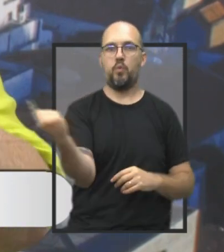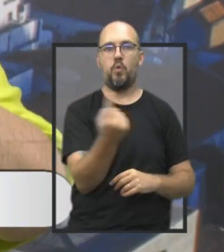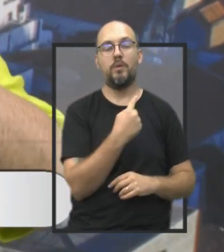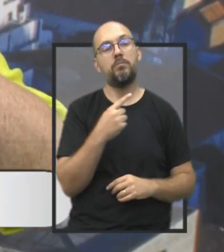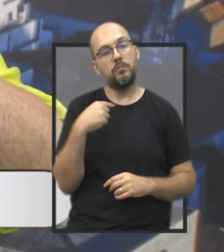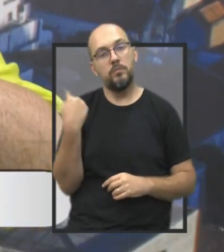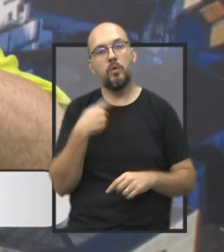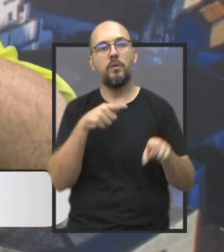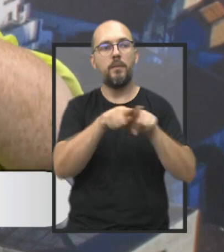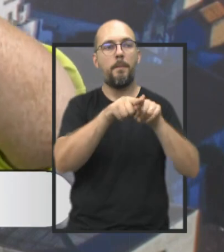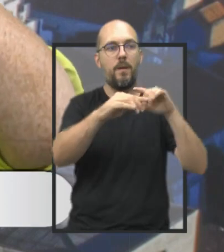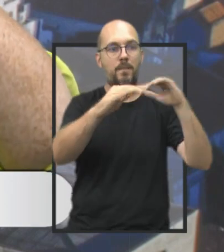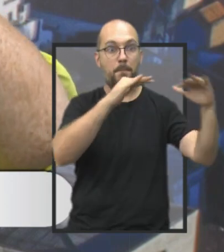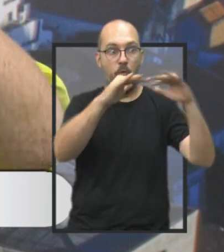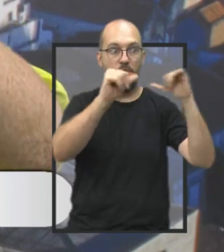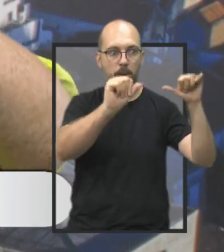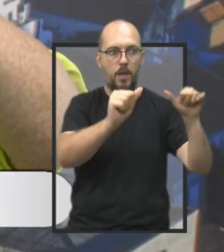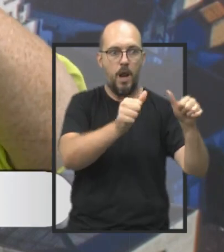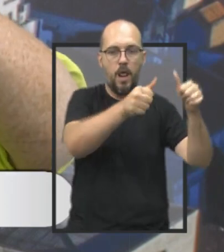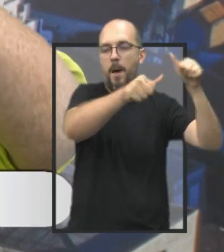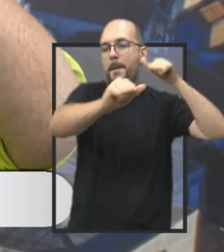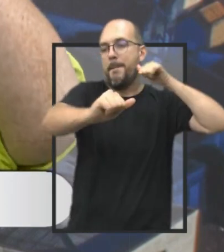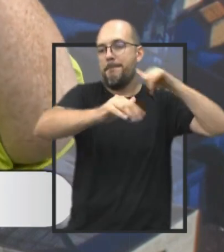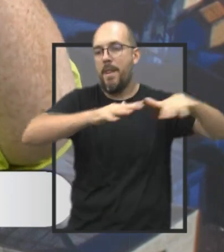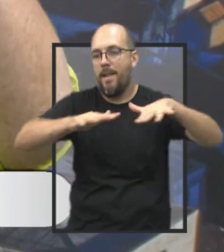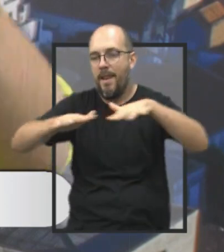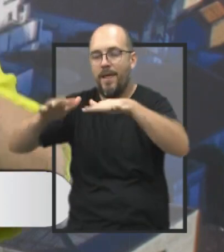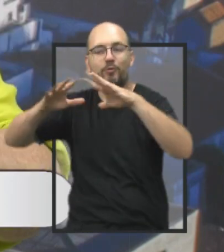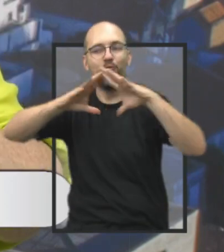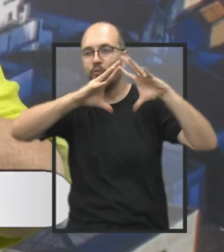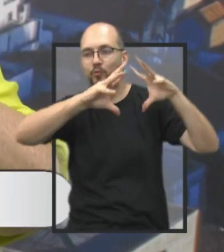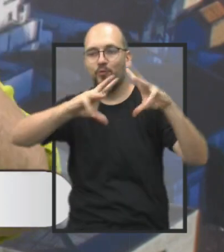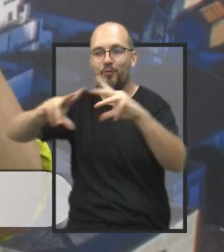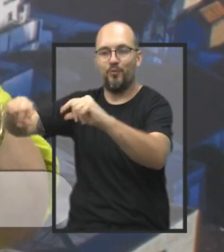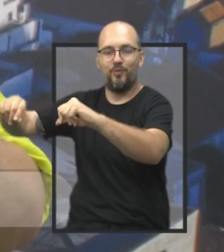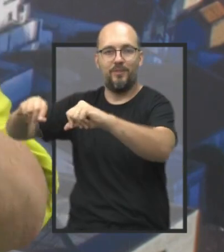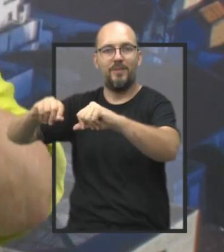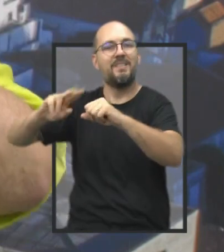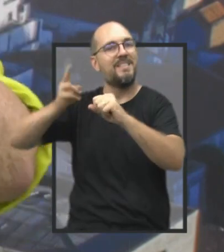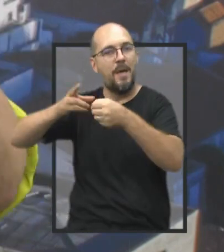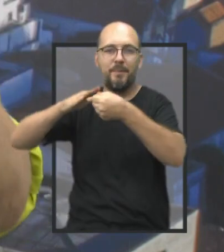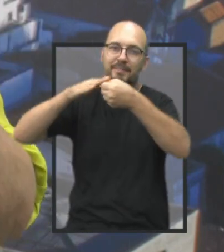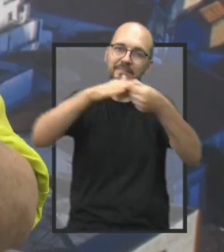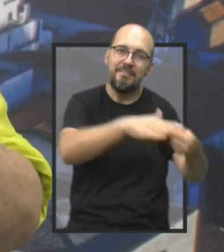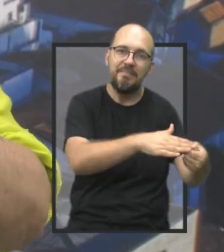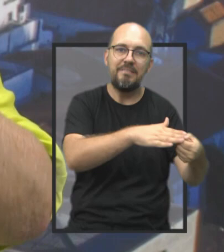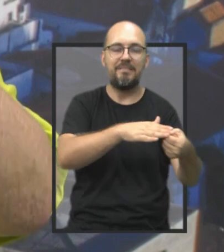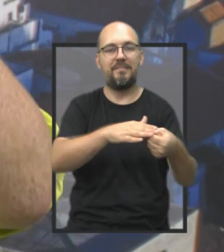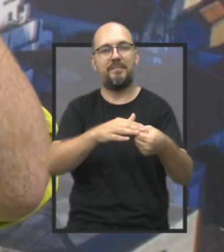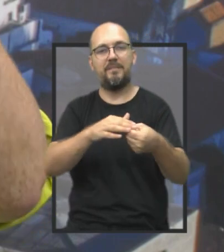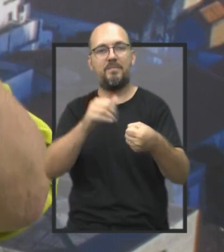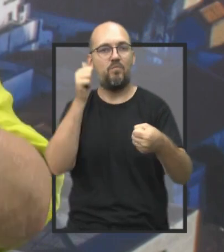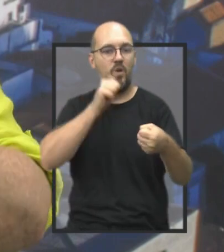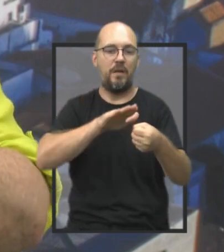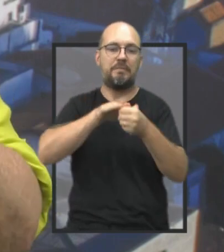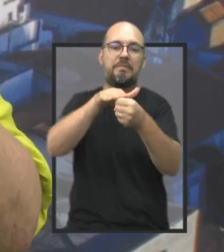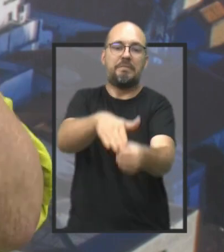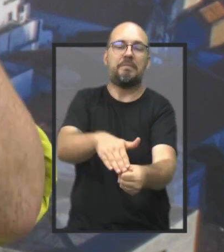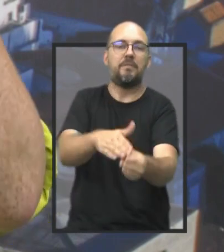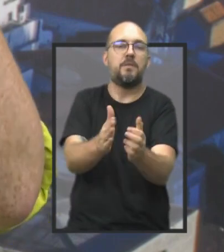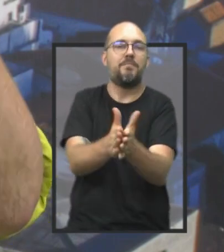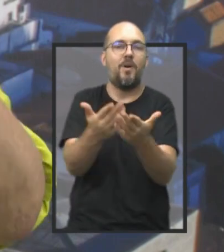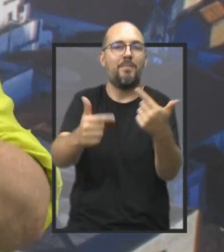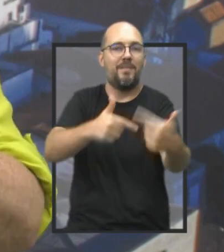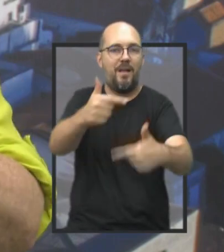também estamos movimentando essa máquina que insiste em oprimir muitas populações, a classe